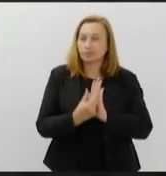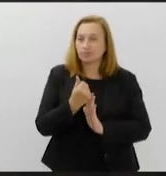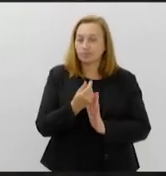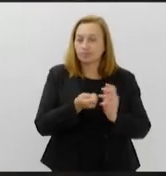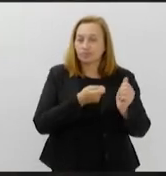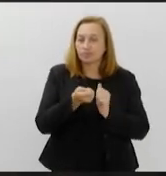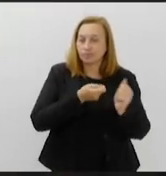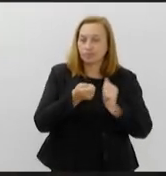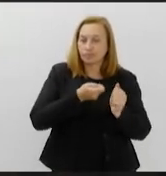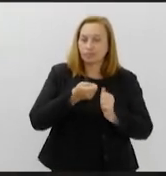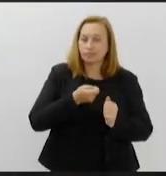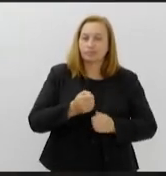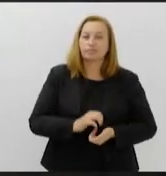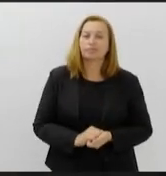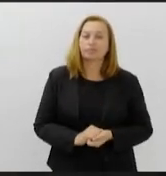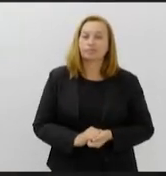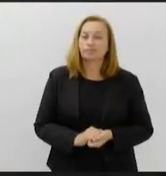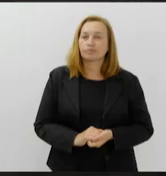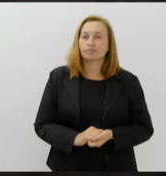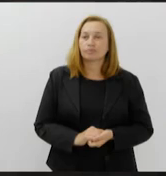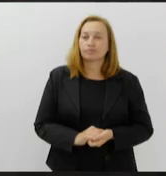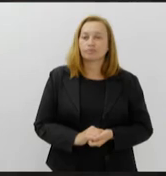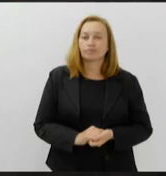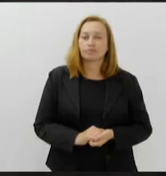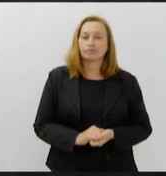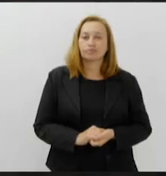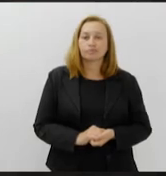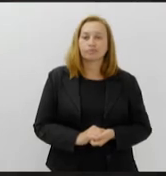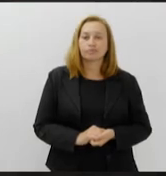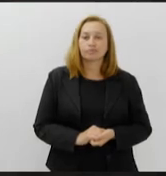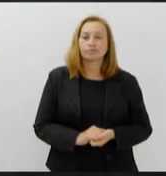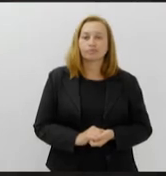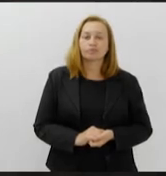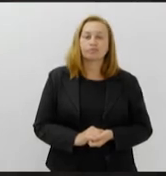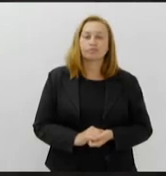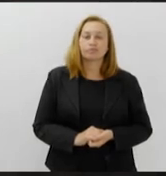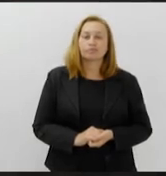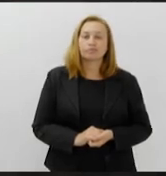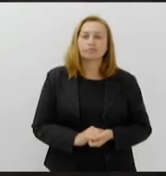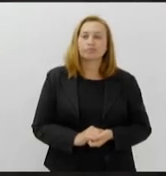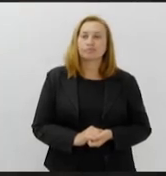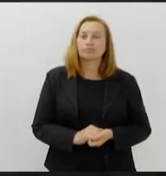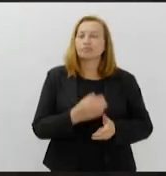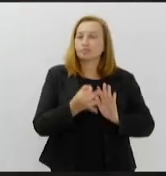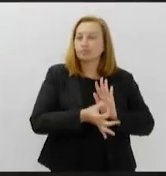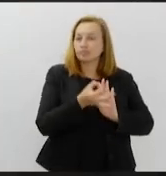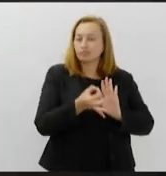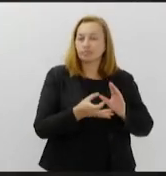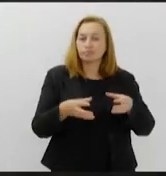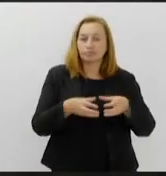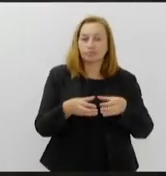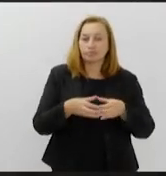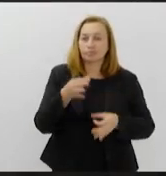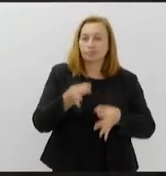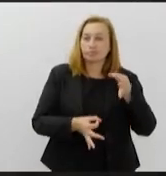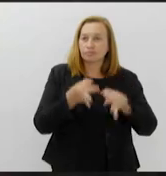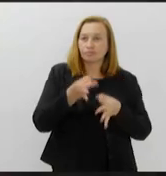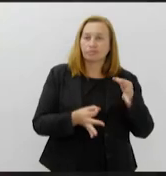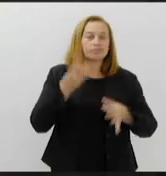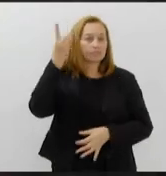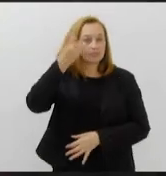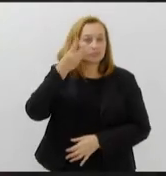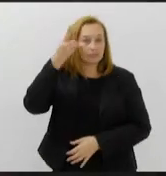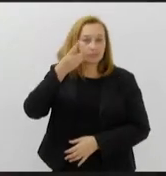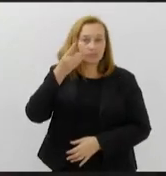Finanças, Fiscalização Financeira e Controle. Para emitir parecer pela Comissão de Constituição e Justiça, deputado